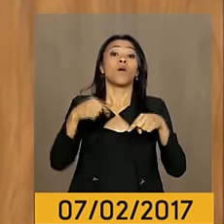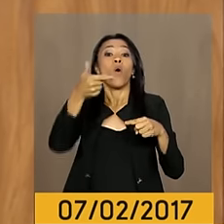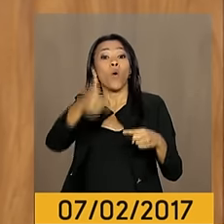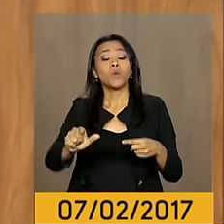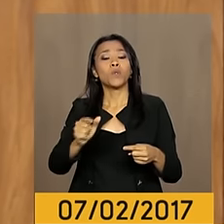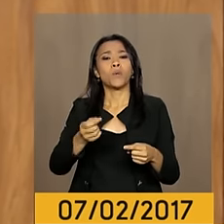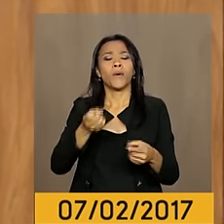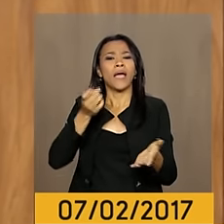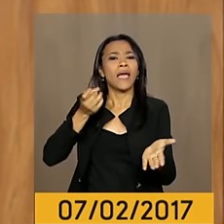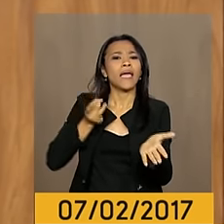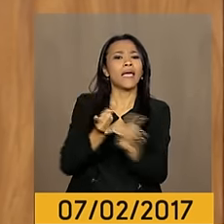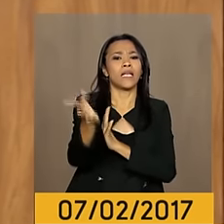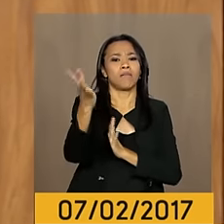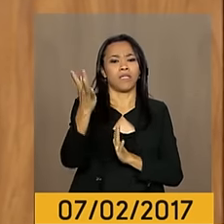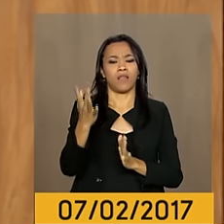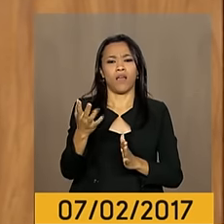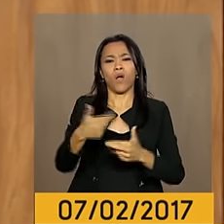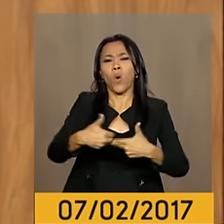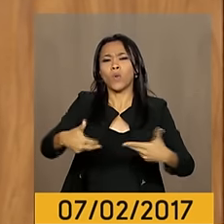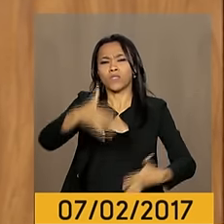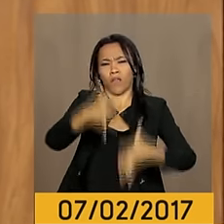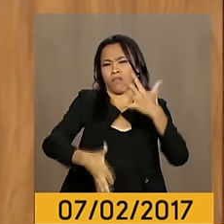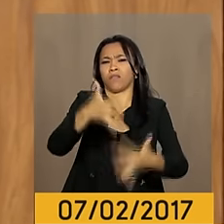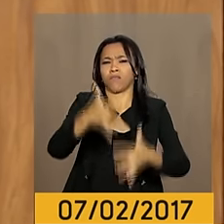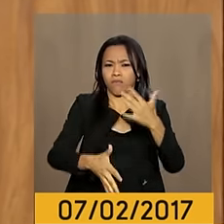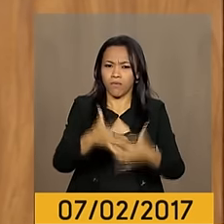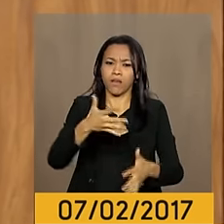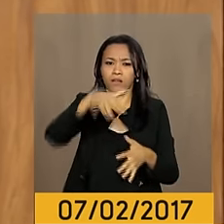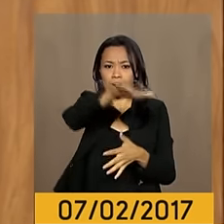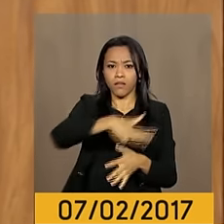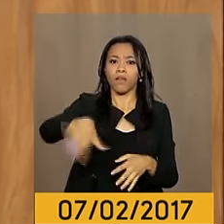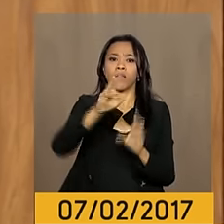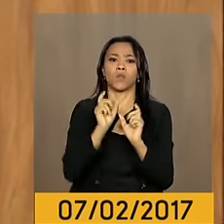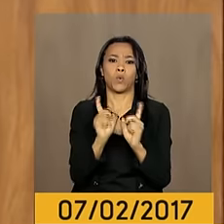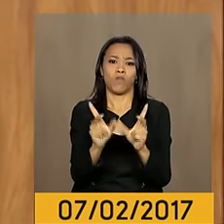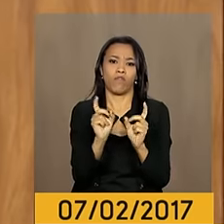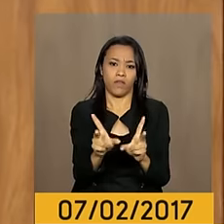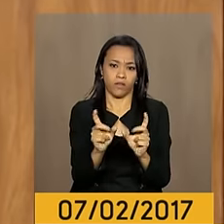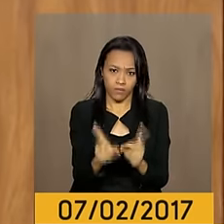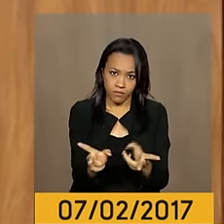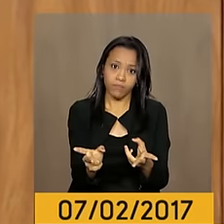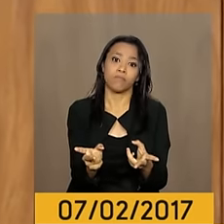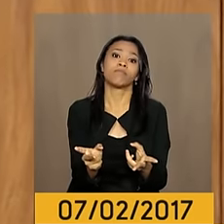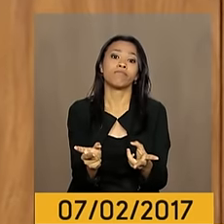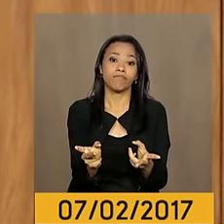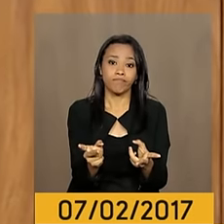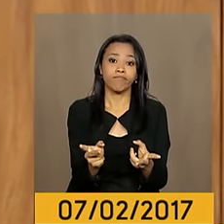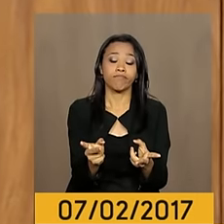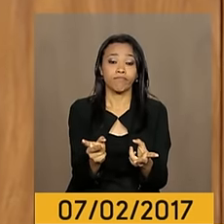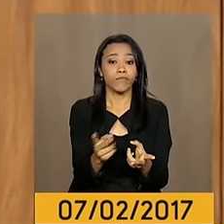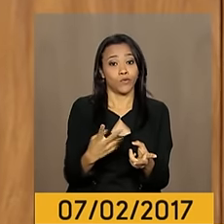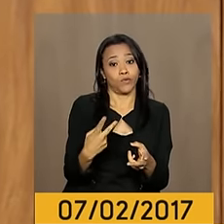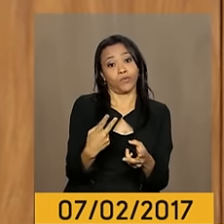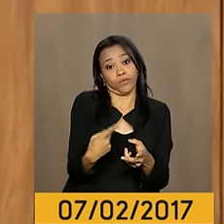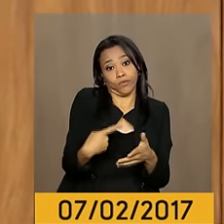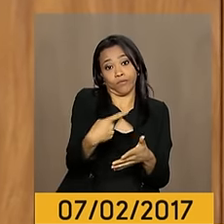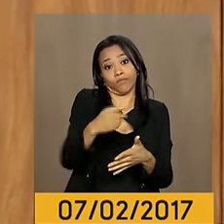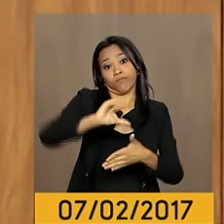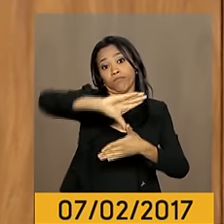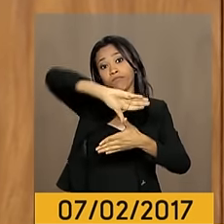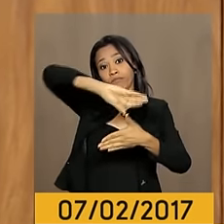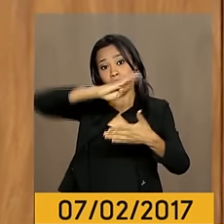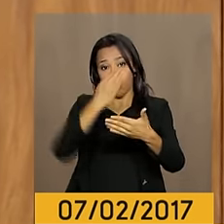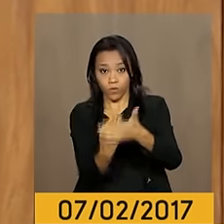obstáculos ao comércio que persistem ah no espaço do mercul